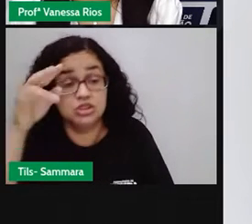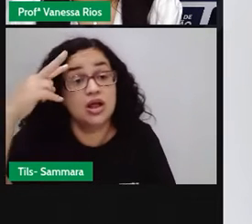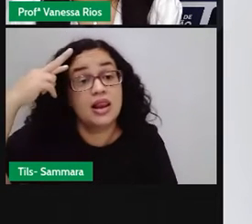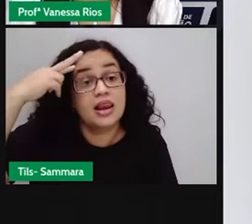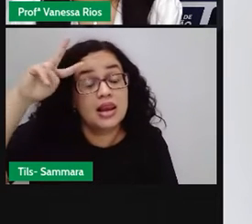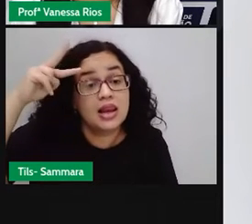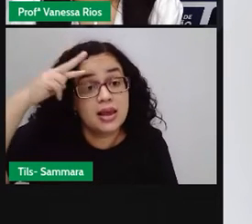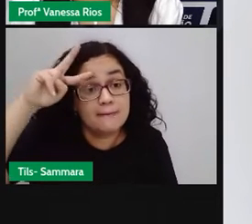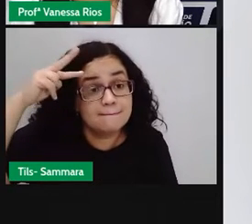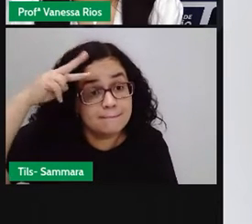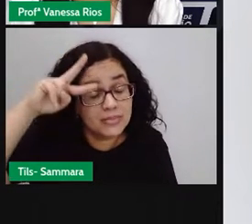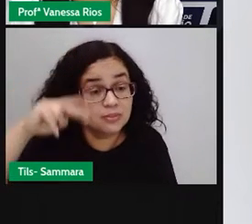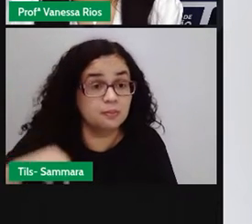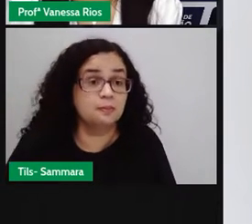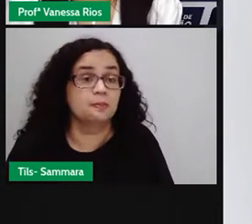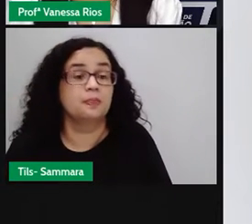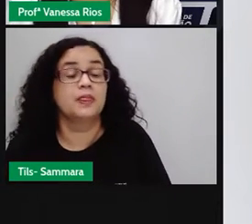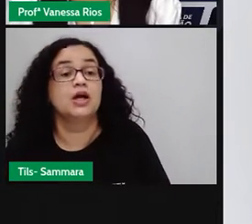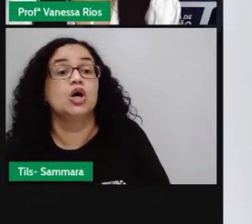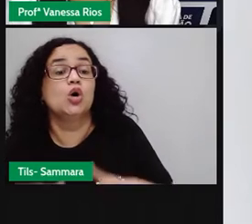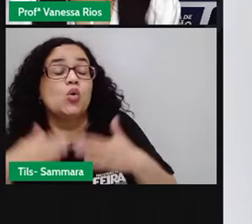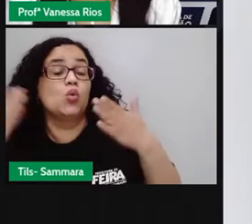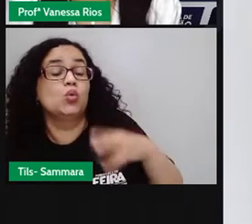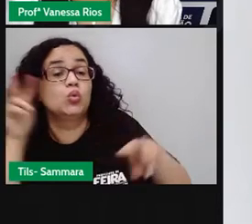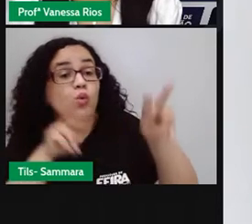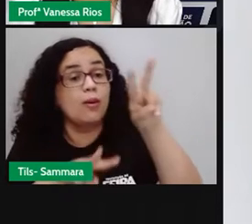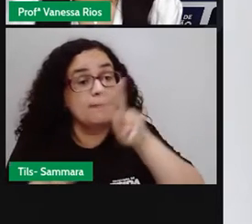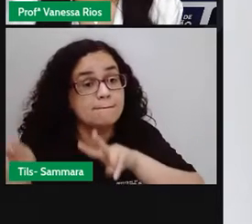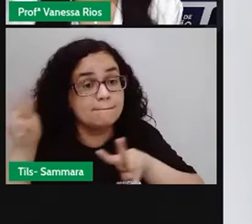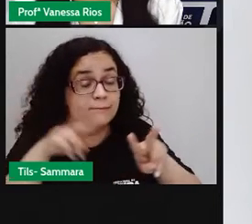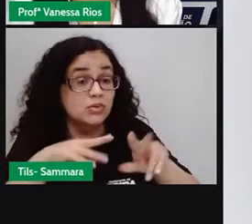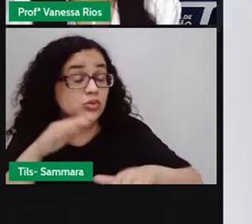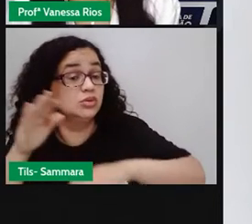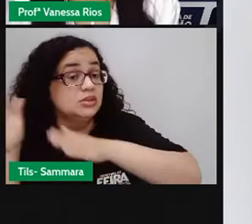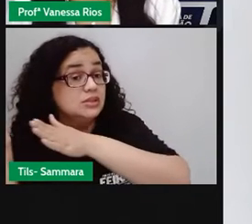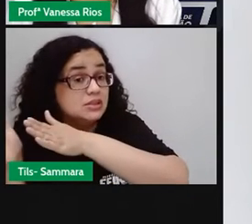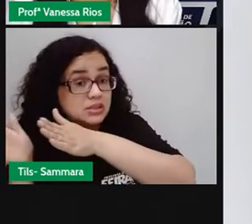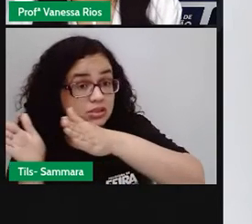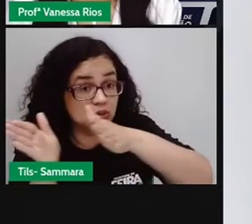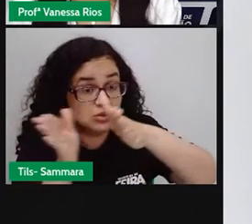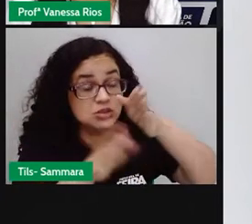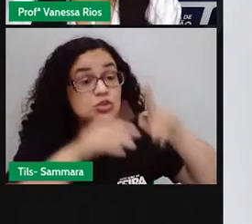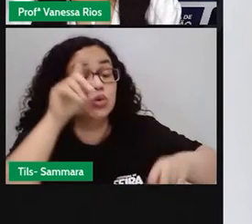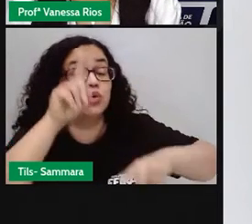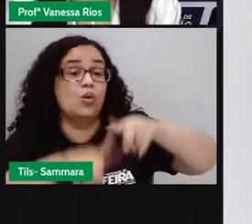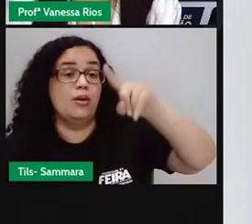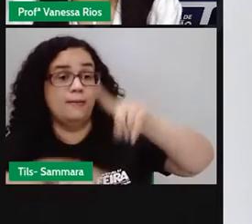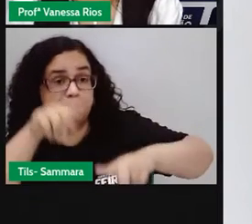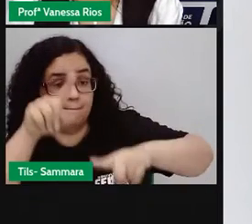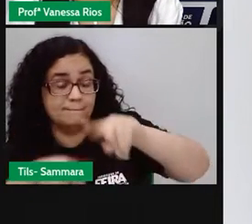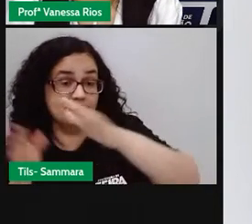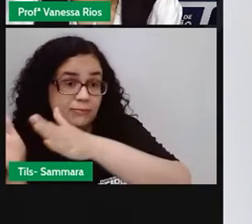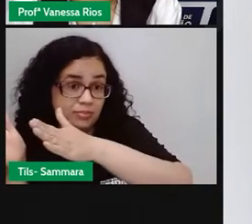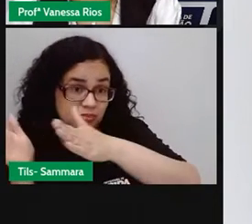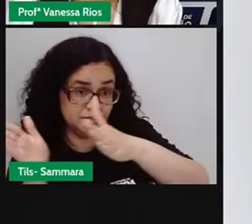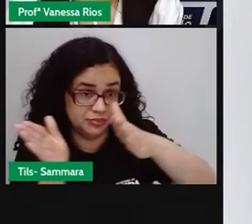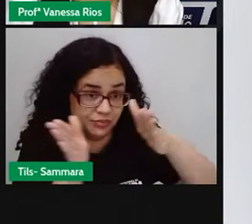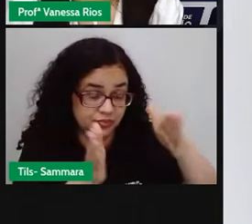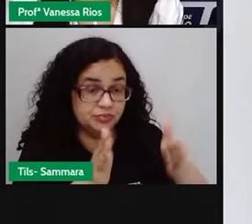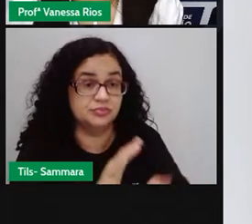ressaltar, a gente lembrar que quando a gente observa aí as transformações dos objetos, né, no decorrer do